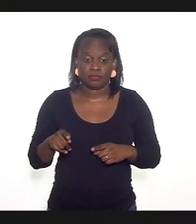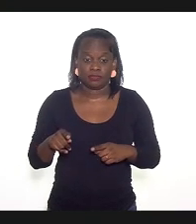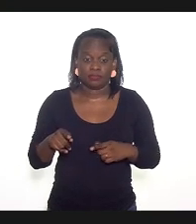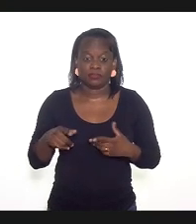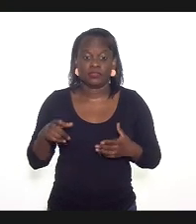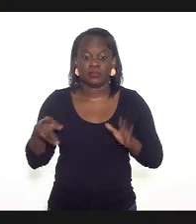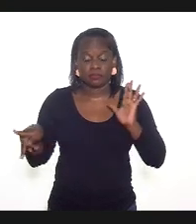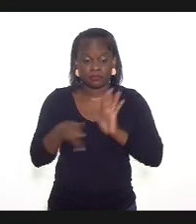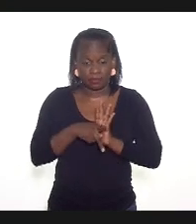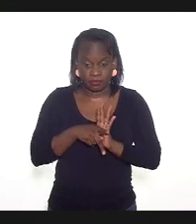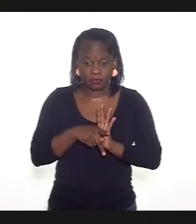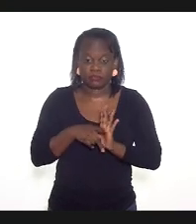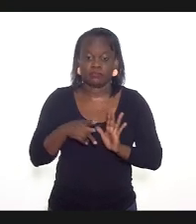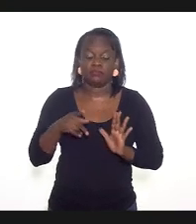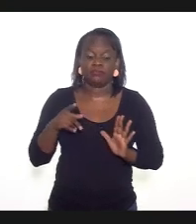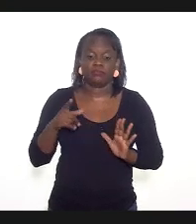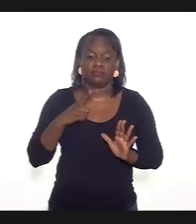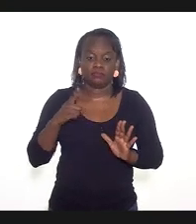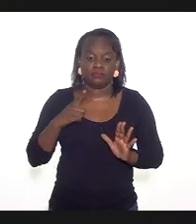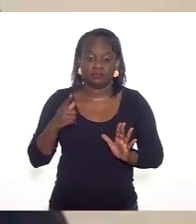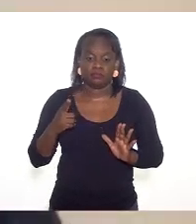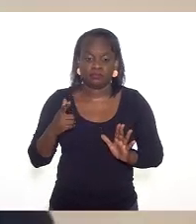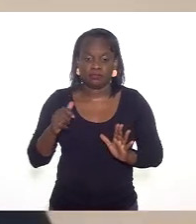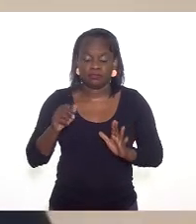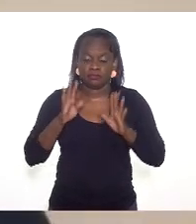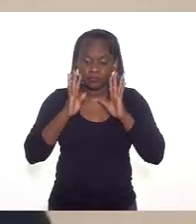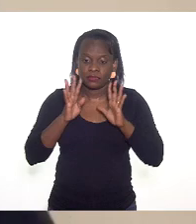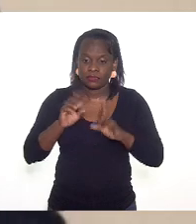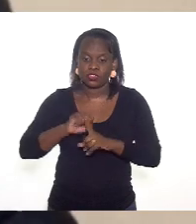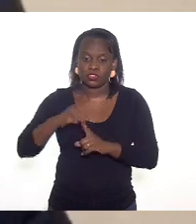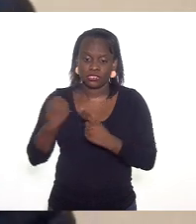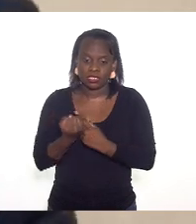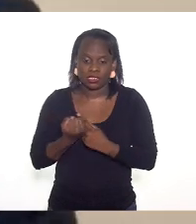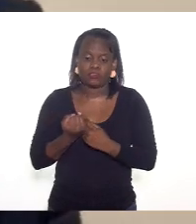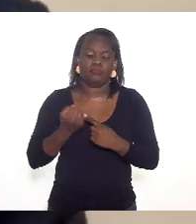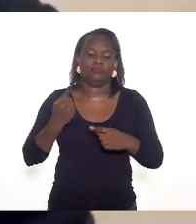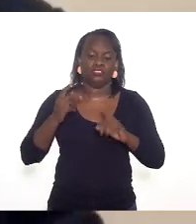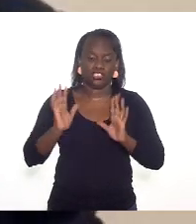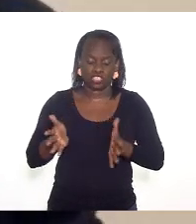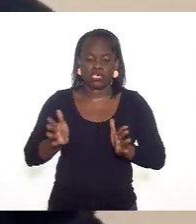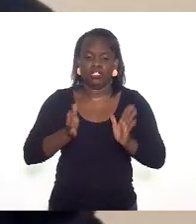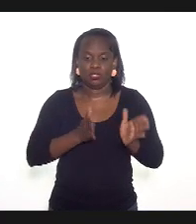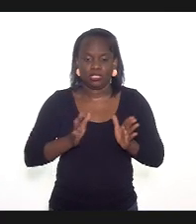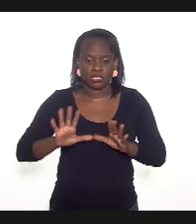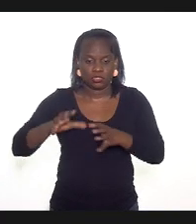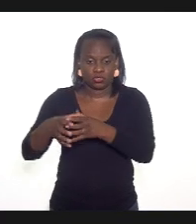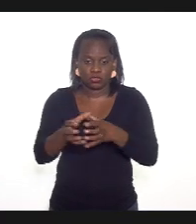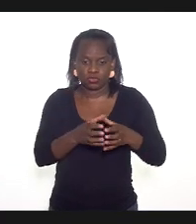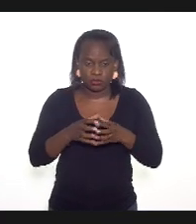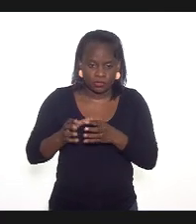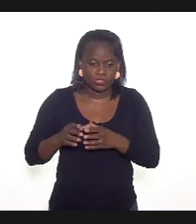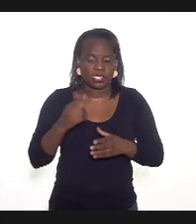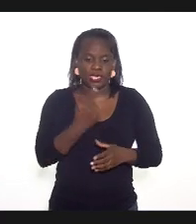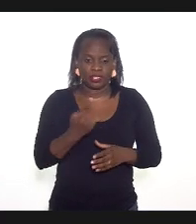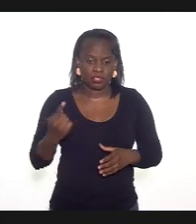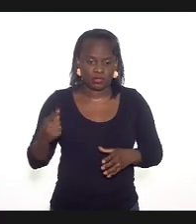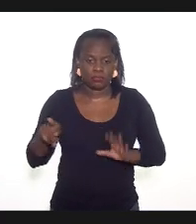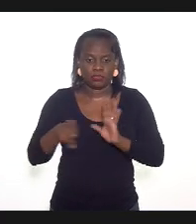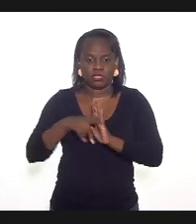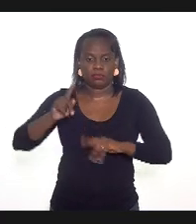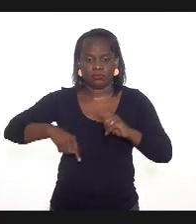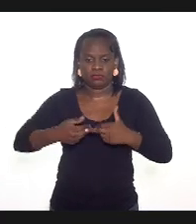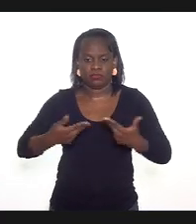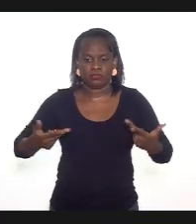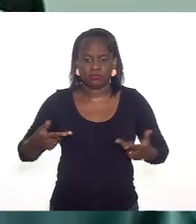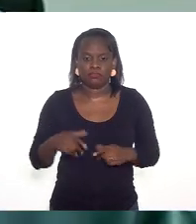elas pertencem, não é, à assistência social, que já organiza as equipes em cada um dos seus